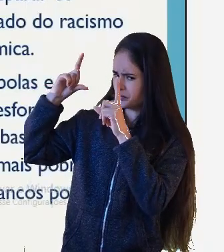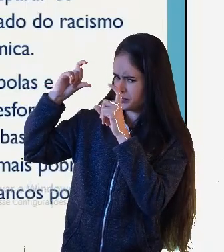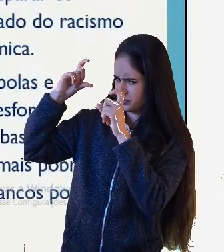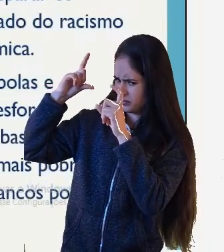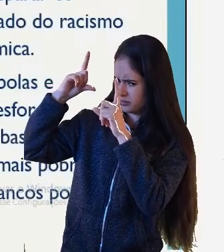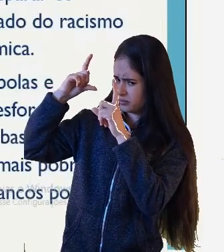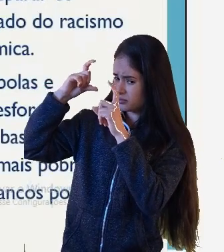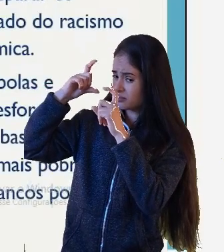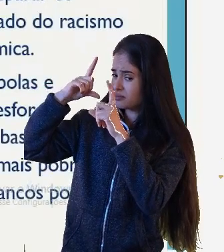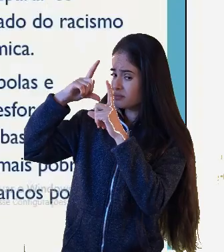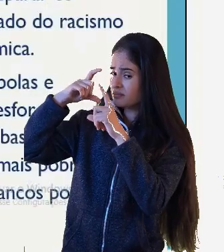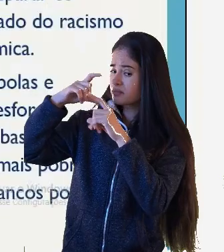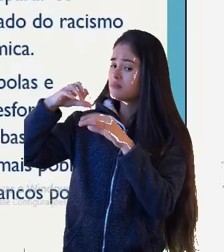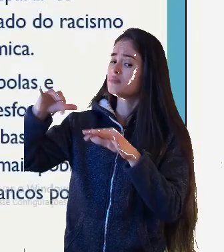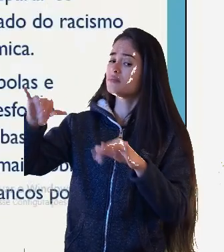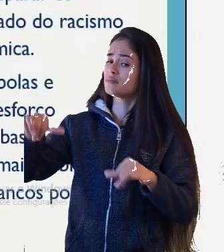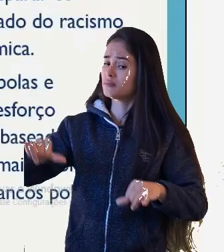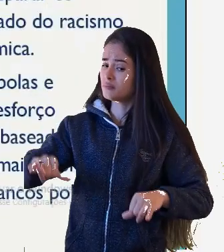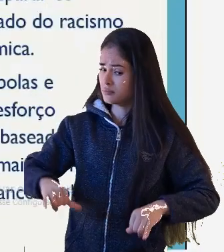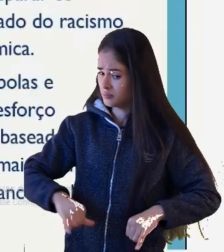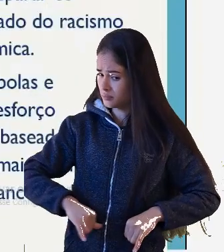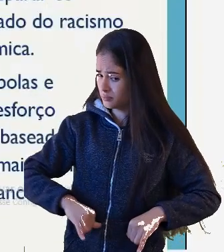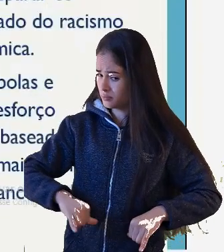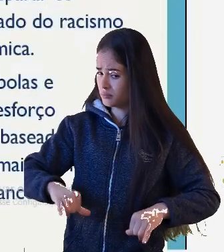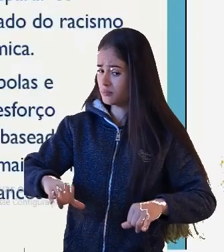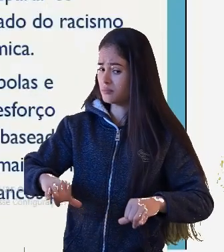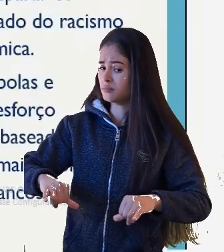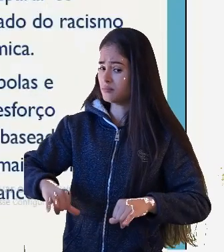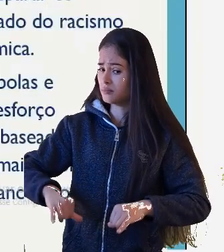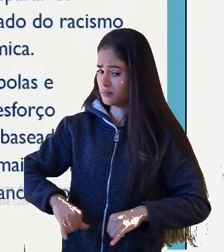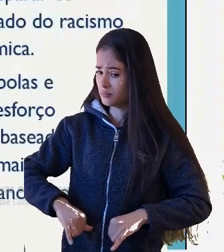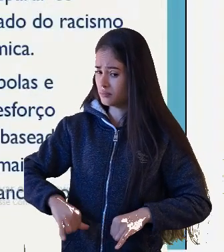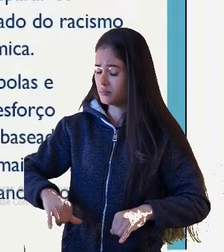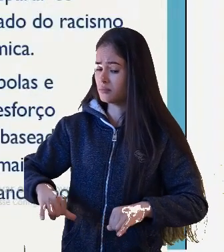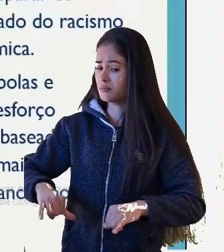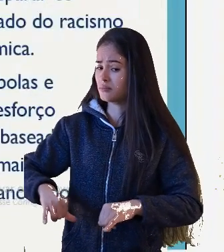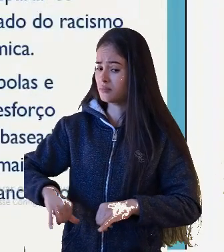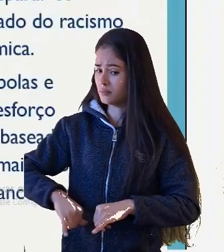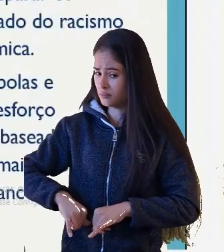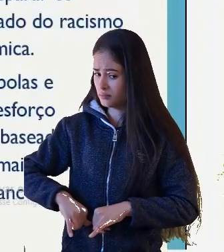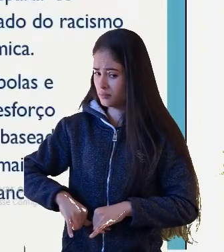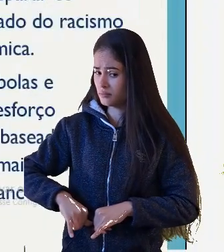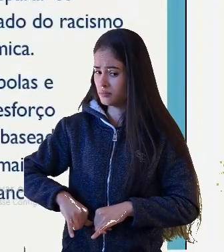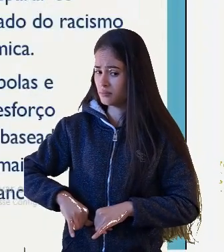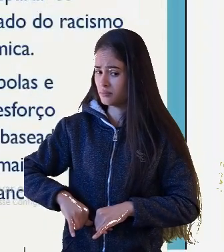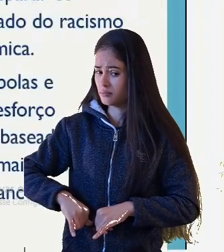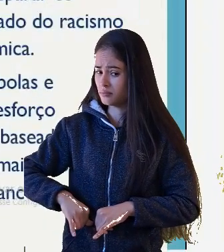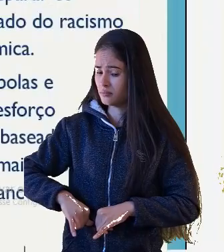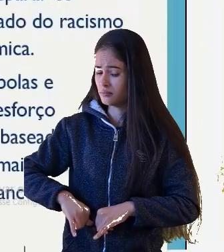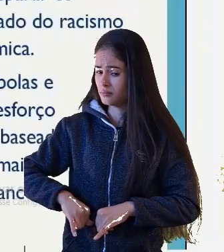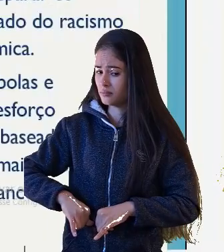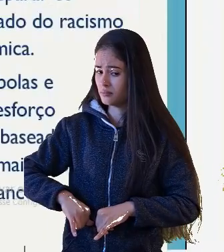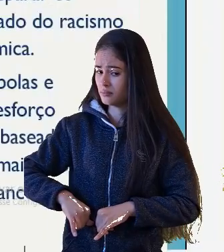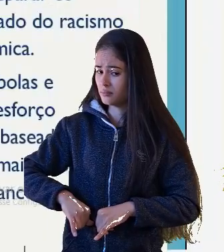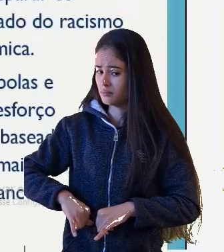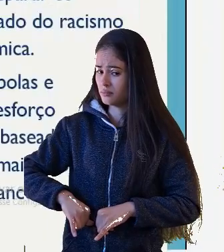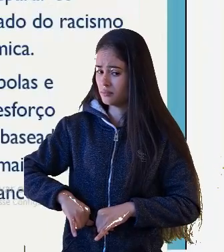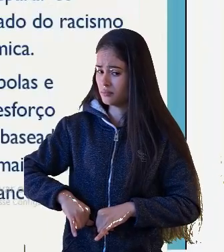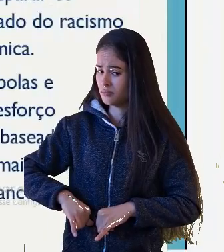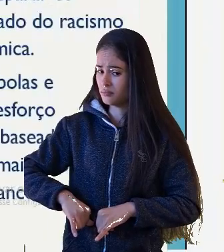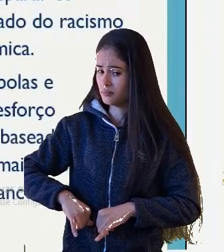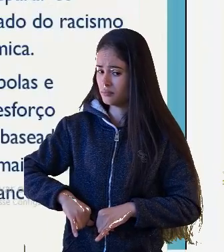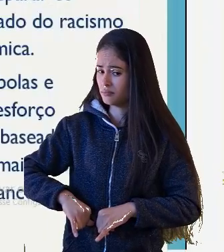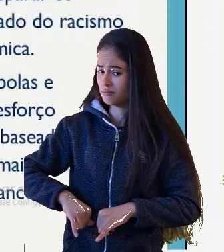de autodeclaração, que é o que mostra o esforço contínuo por equidade, né? Essa coisa do quilombolas tem um documento,